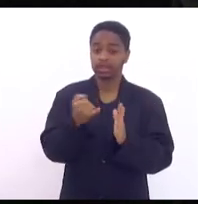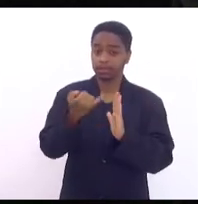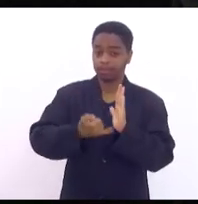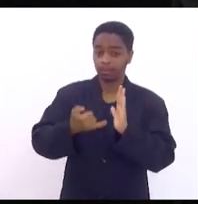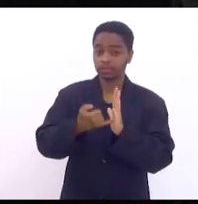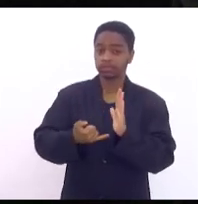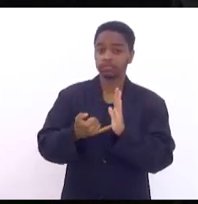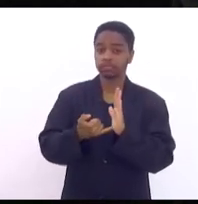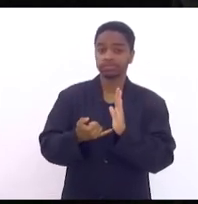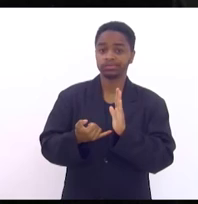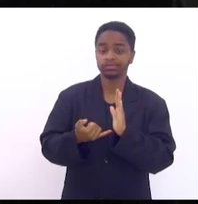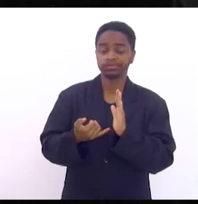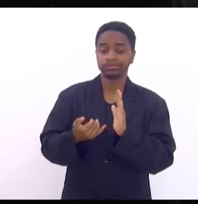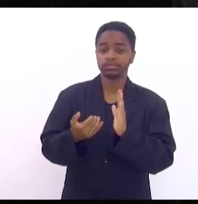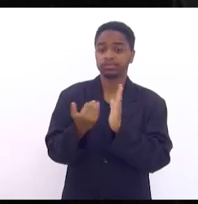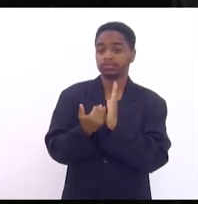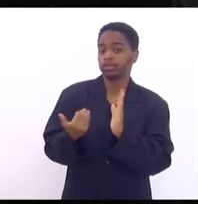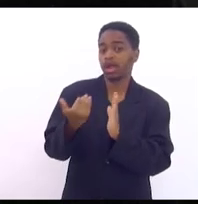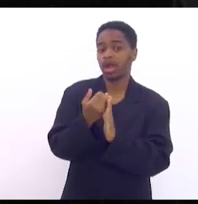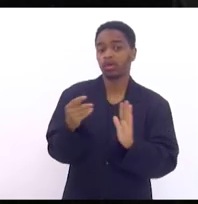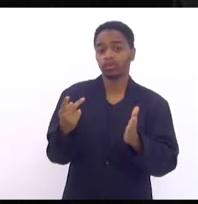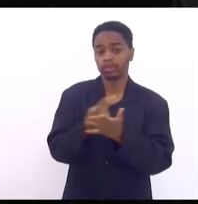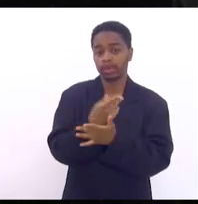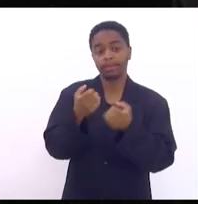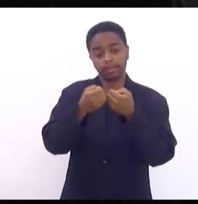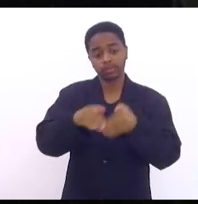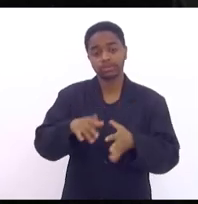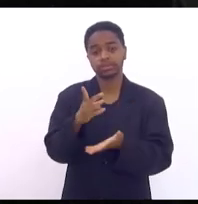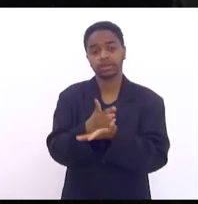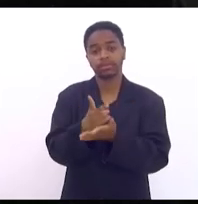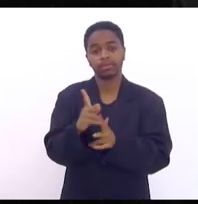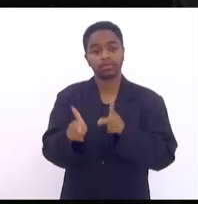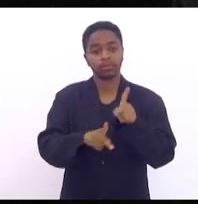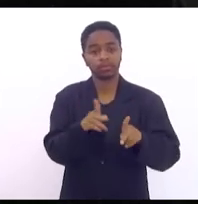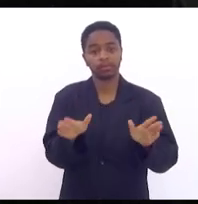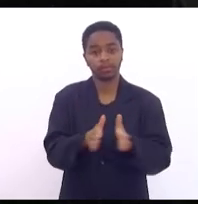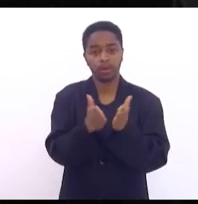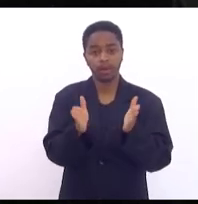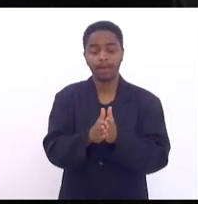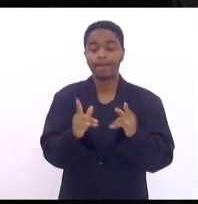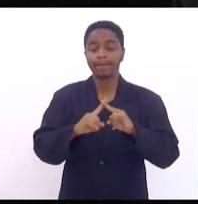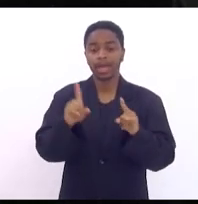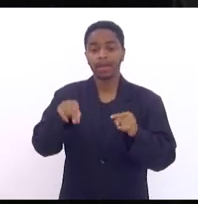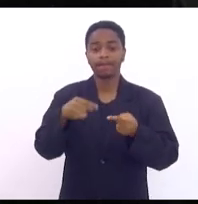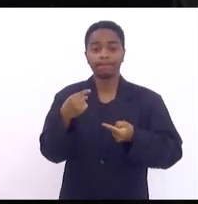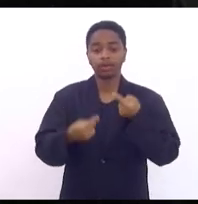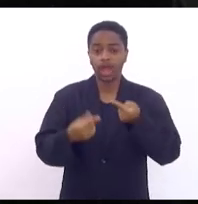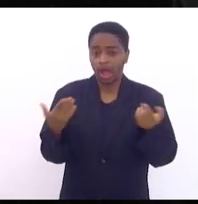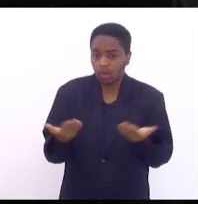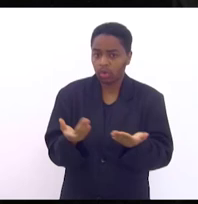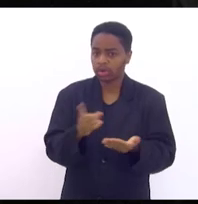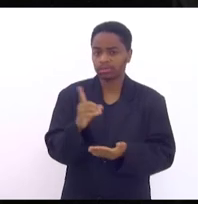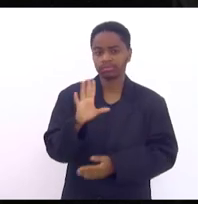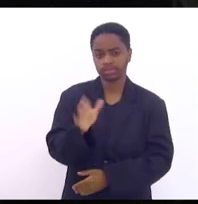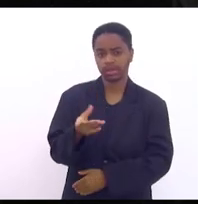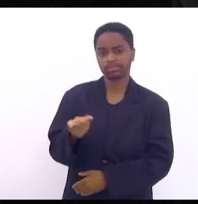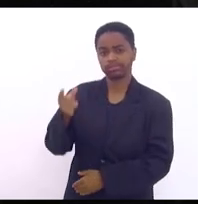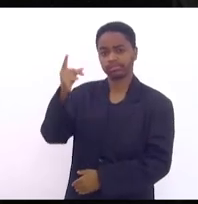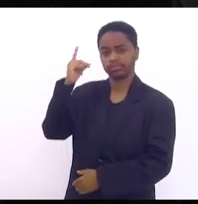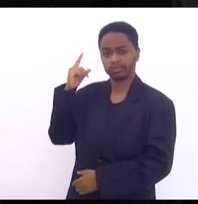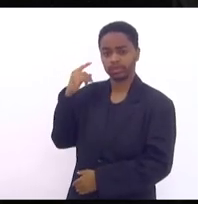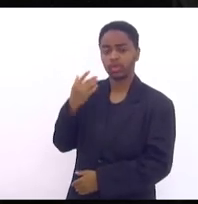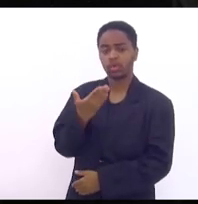regressivo. Inclusive, não é uma coisa de agora, é uma política que o Brasil adotou como uma política estatal. Desde Fernando Henrique